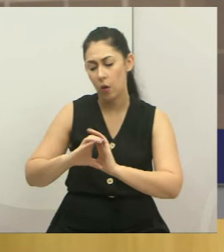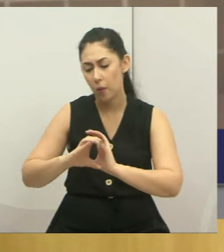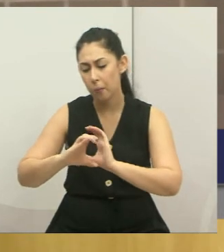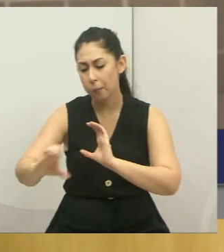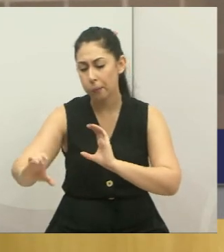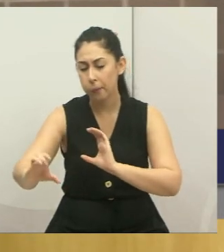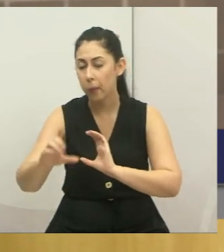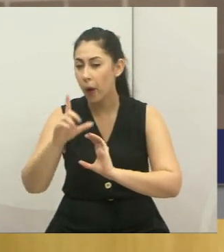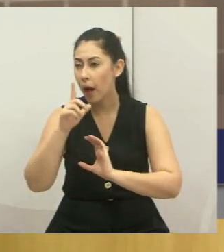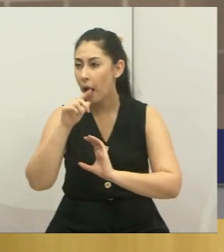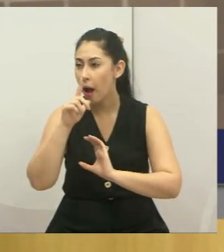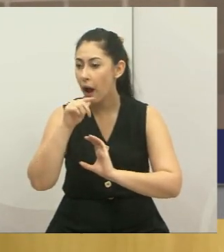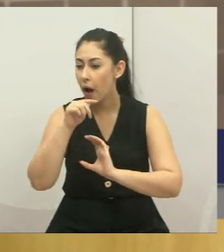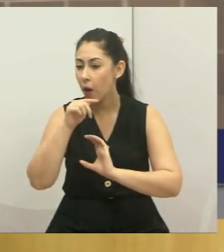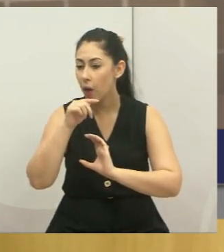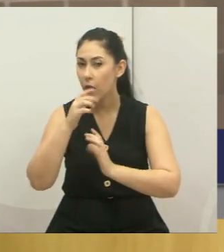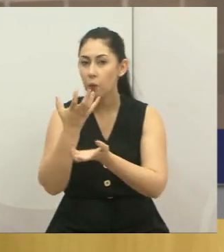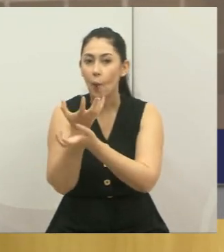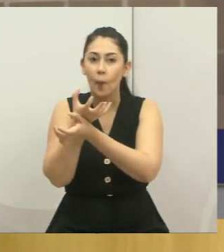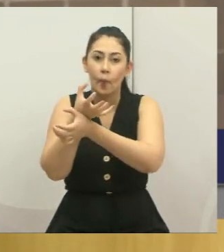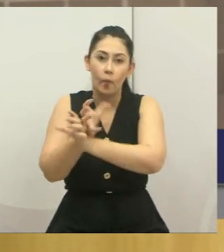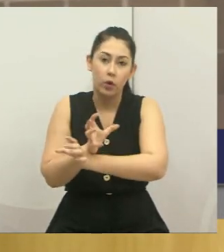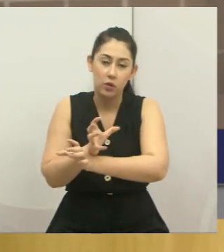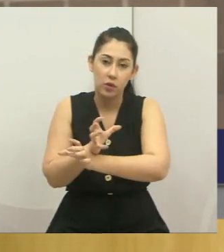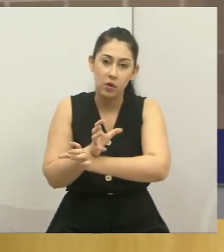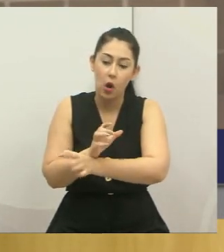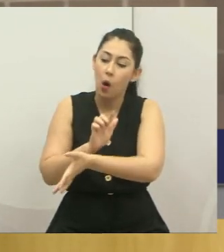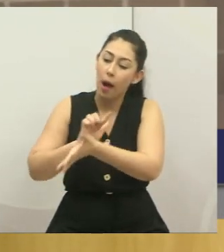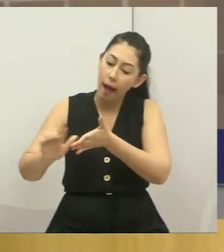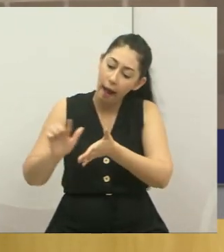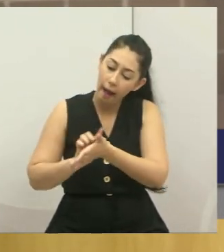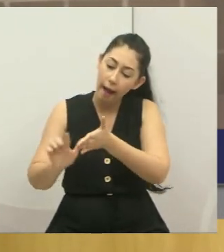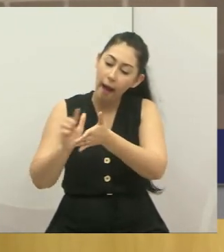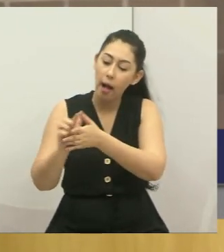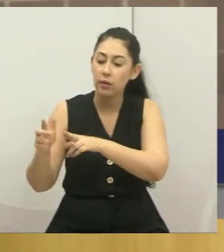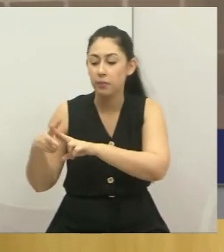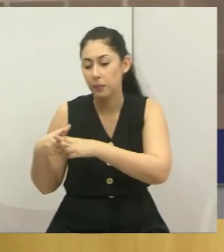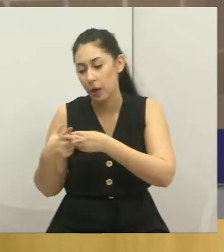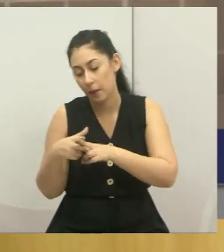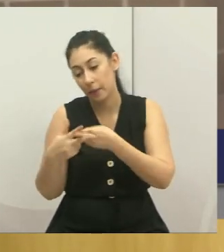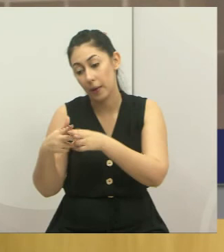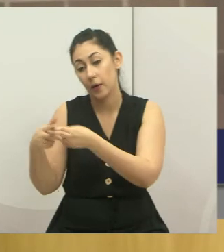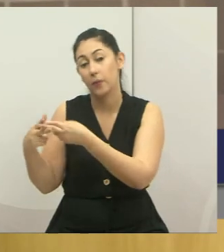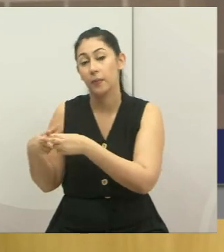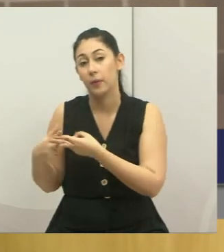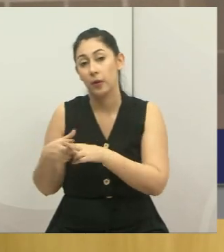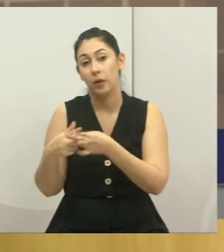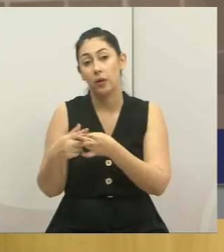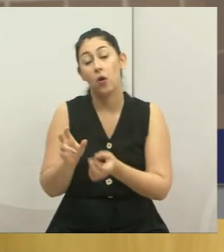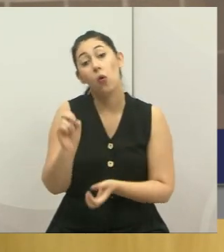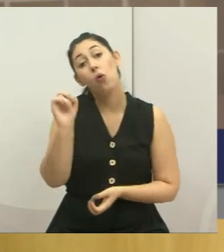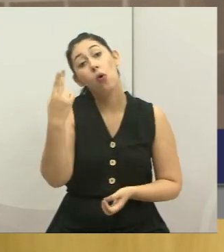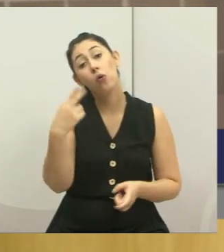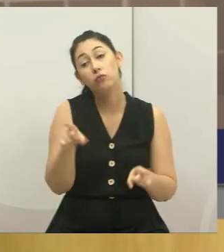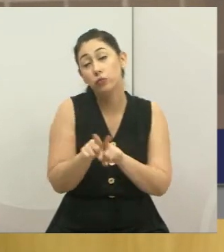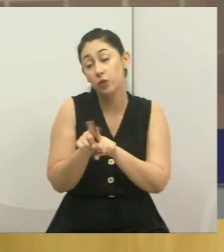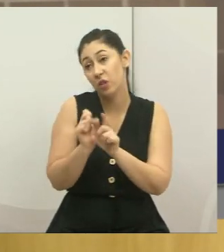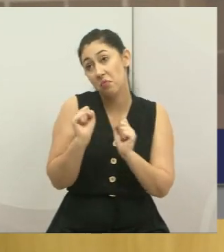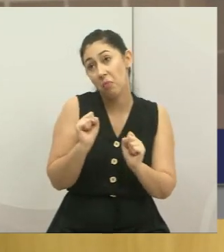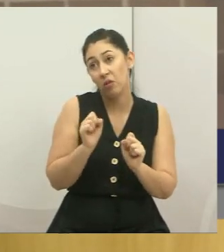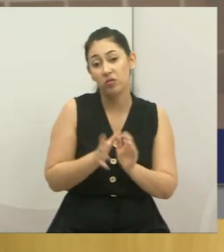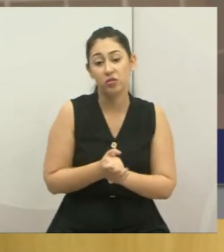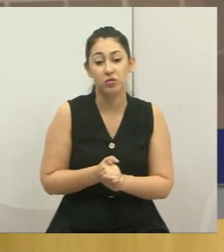para a realização da manutenção, ou decorrência de um vazamento que está havendo, né,